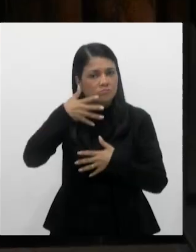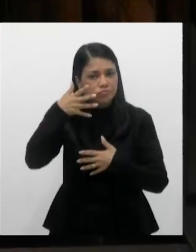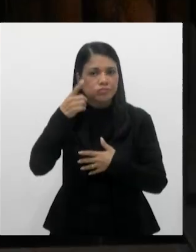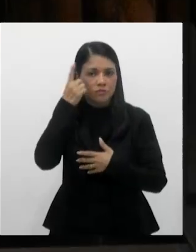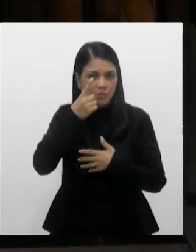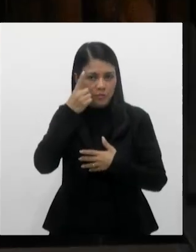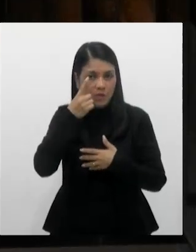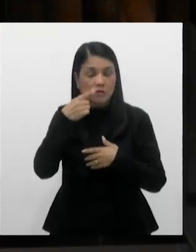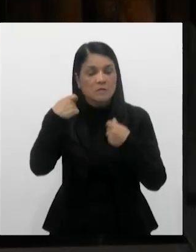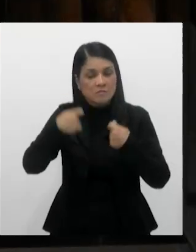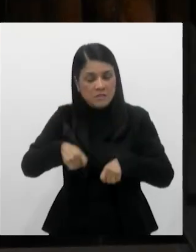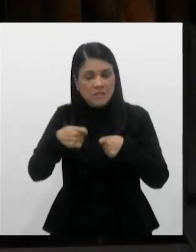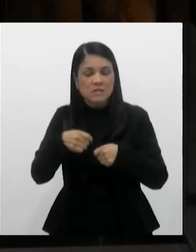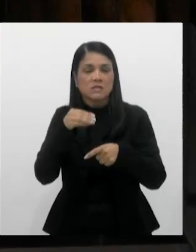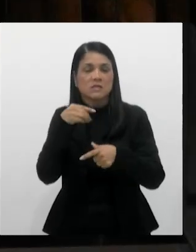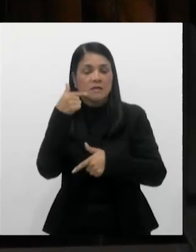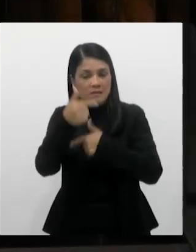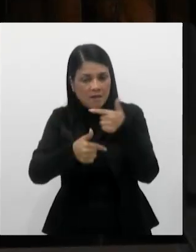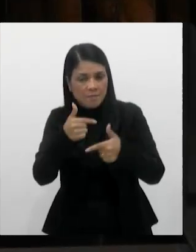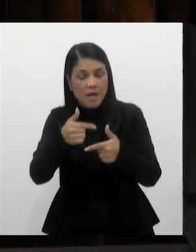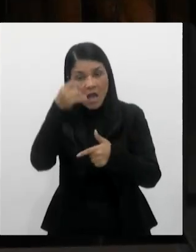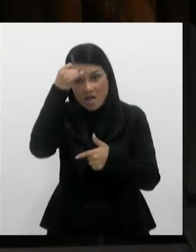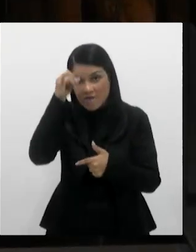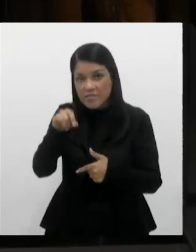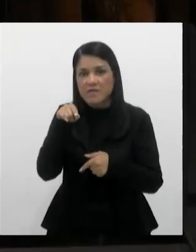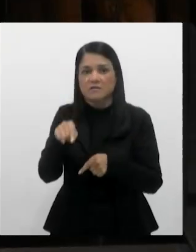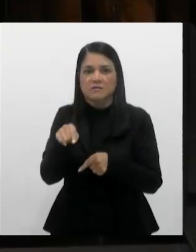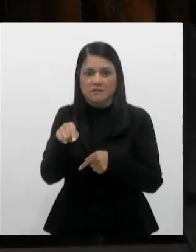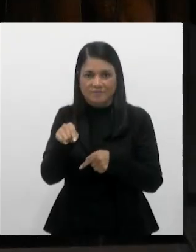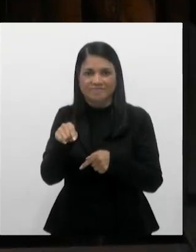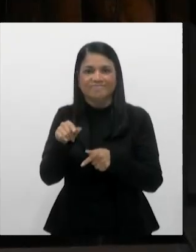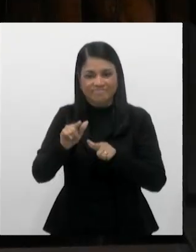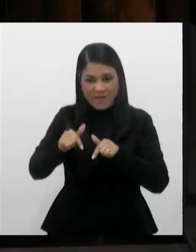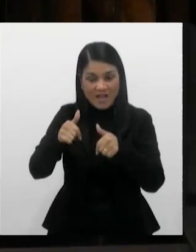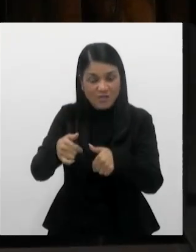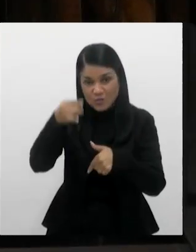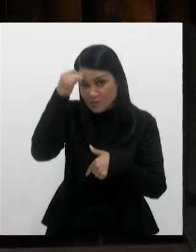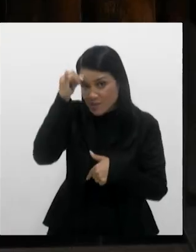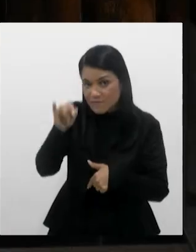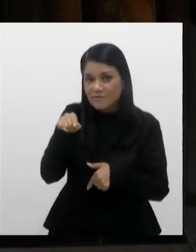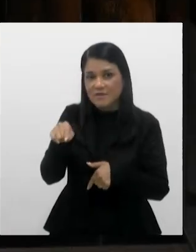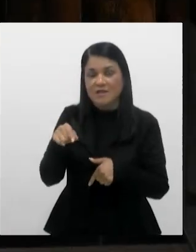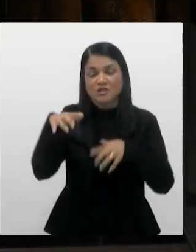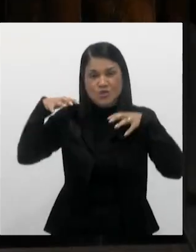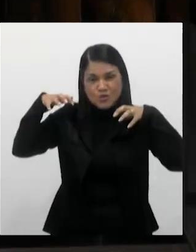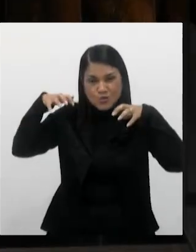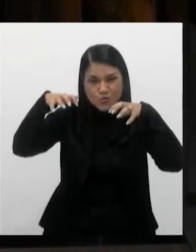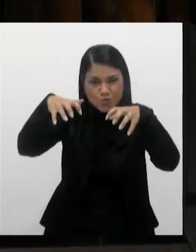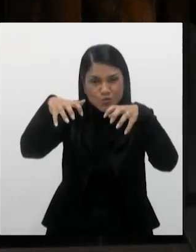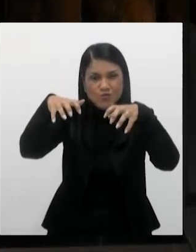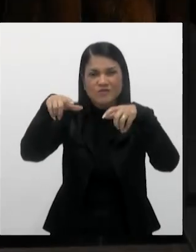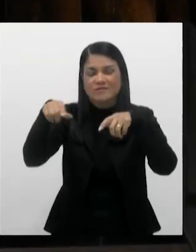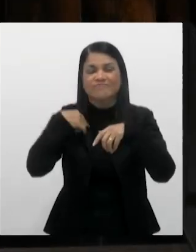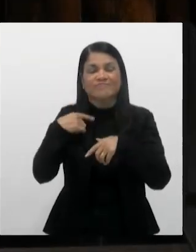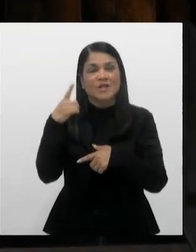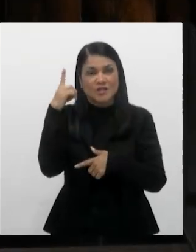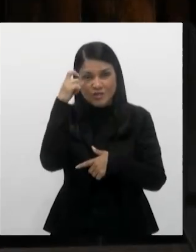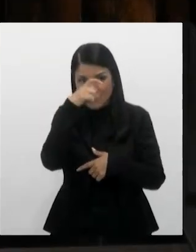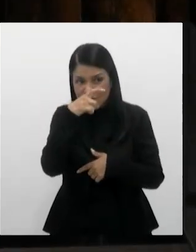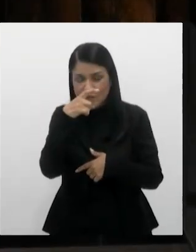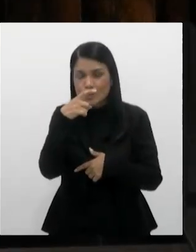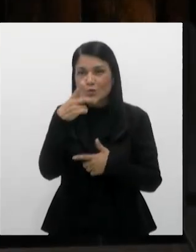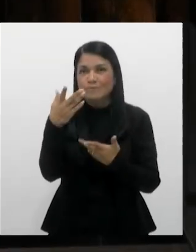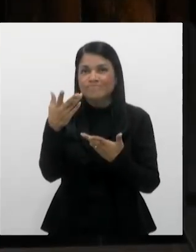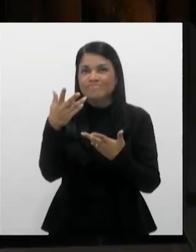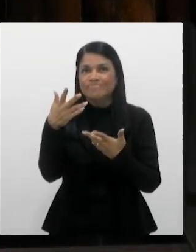trabalhar a prevenção. A gente sabe que a forma que a chuva chega agora é difícil previsão na